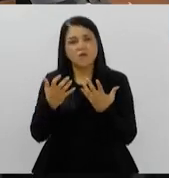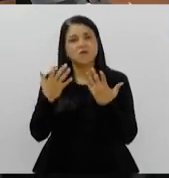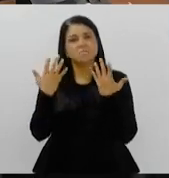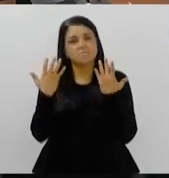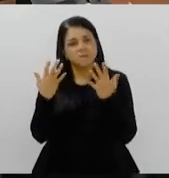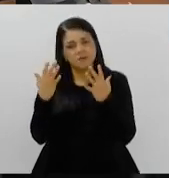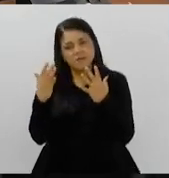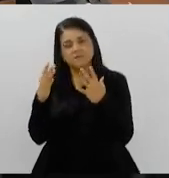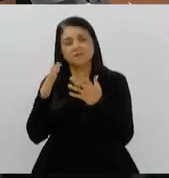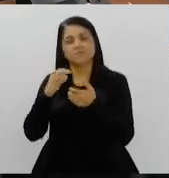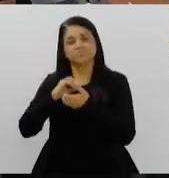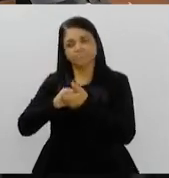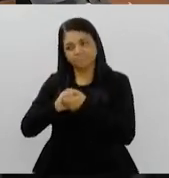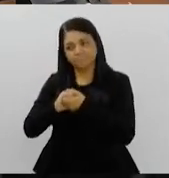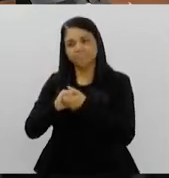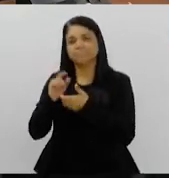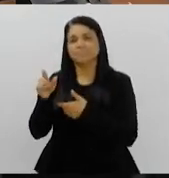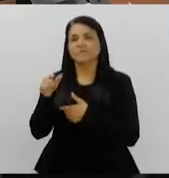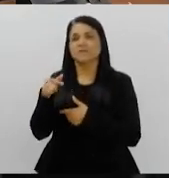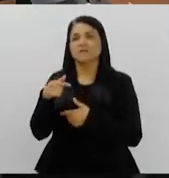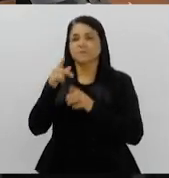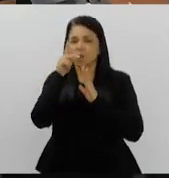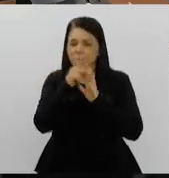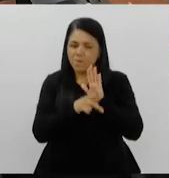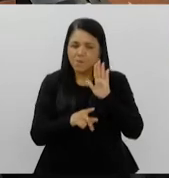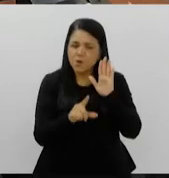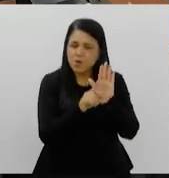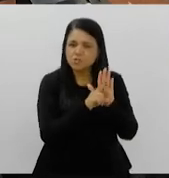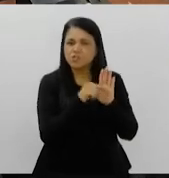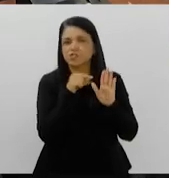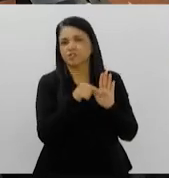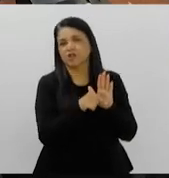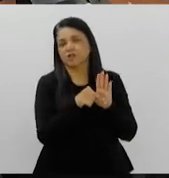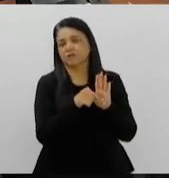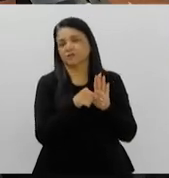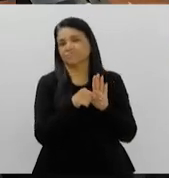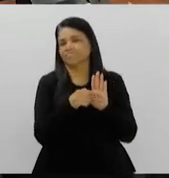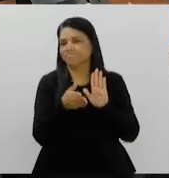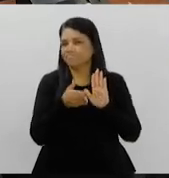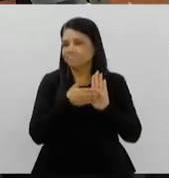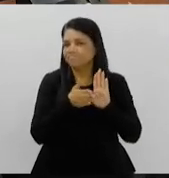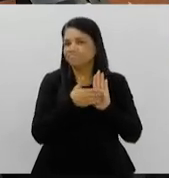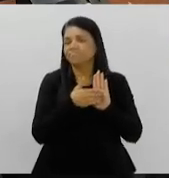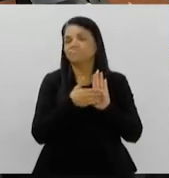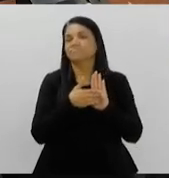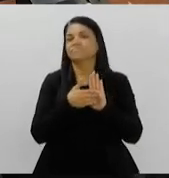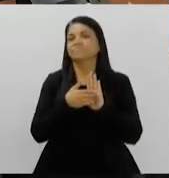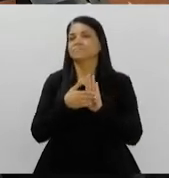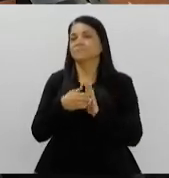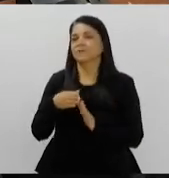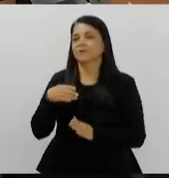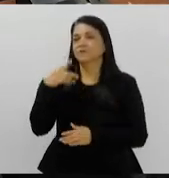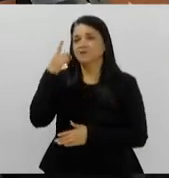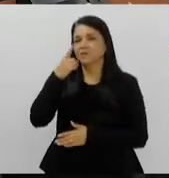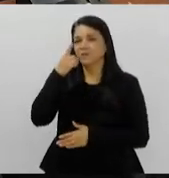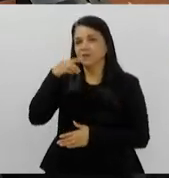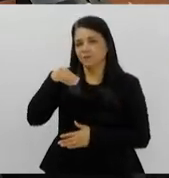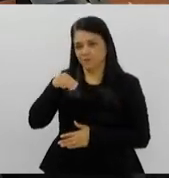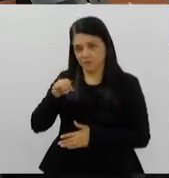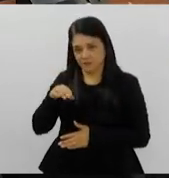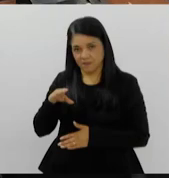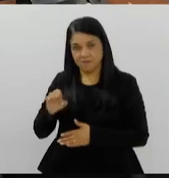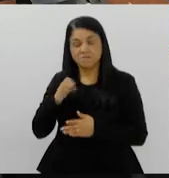Vossa Excelência mais uma vez pela belíssima proposição que Vossa Excelência traz, por ser uma